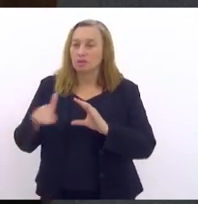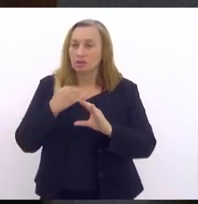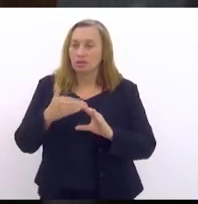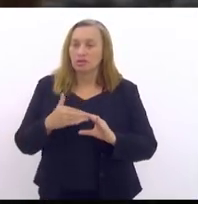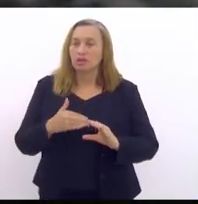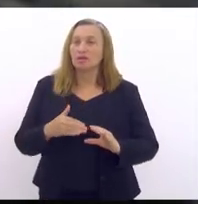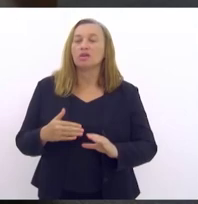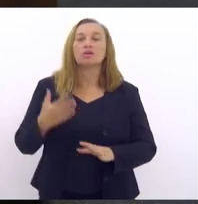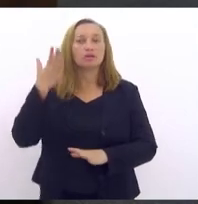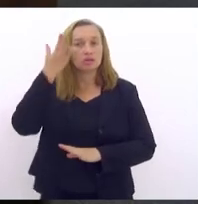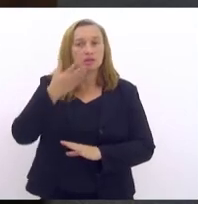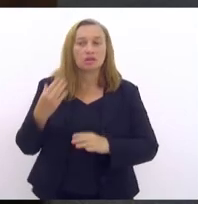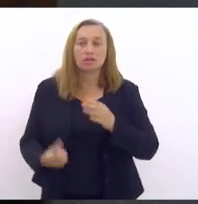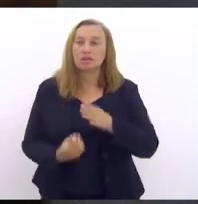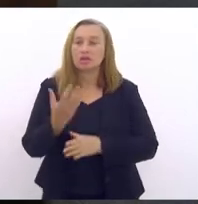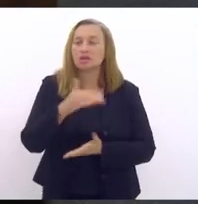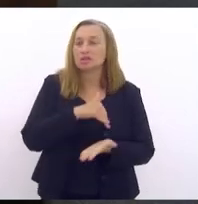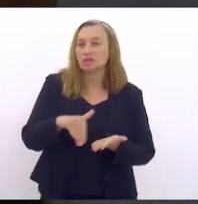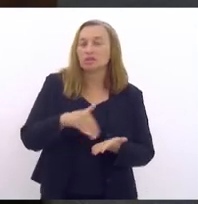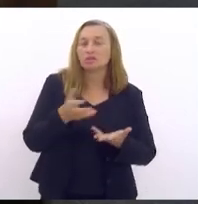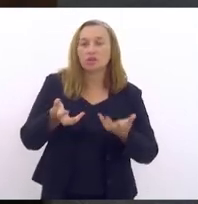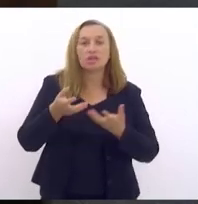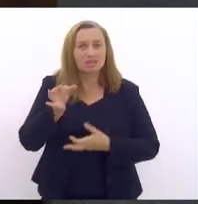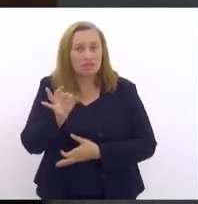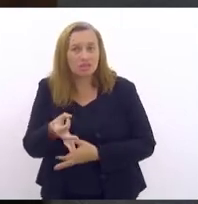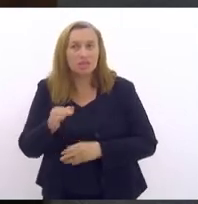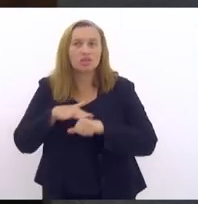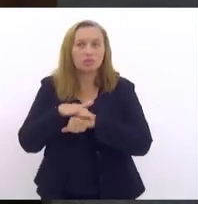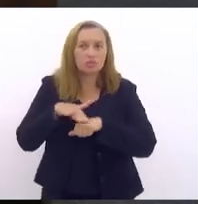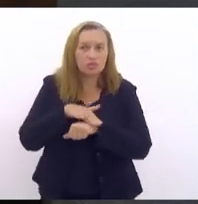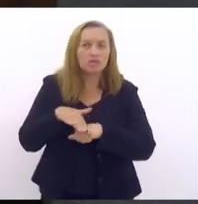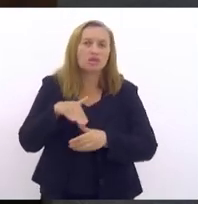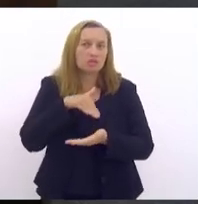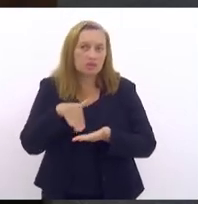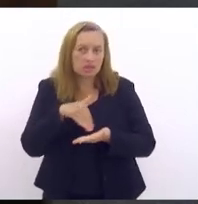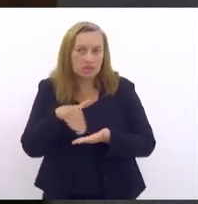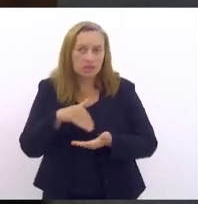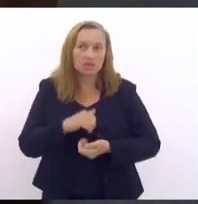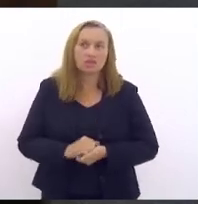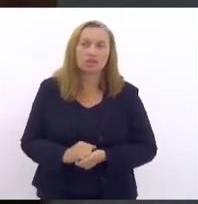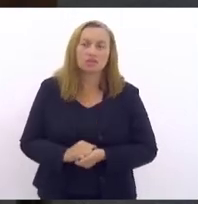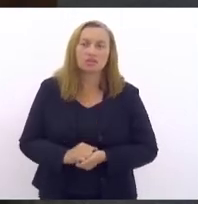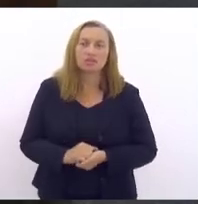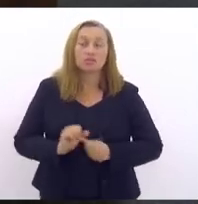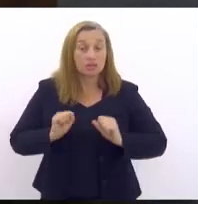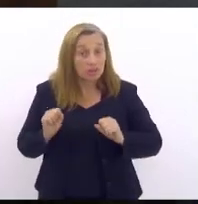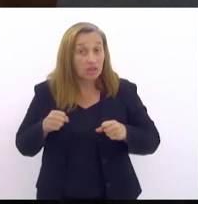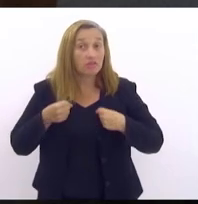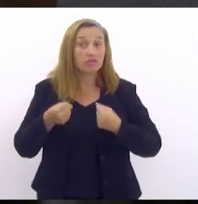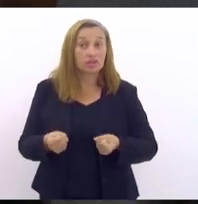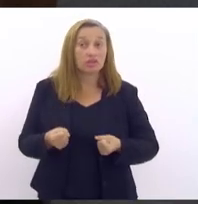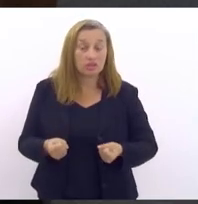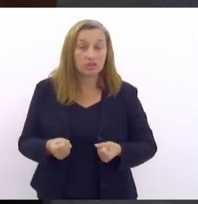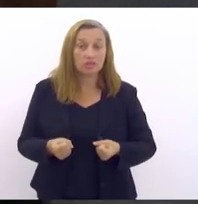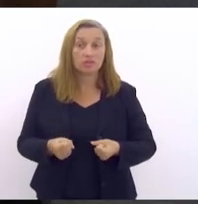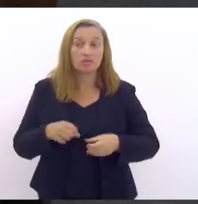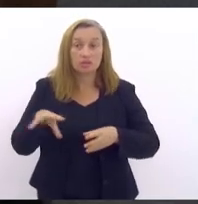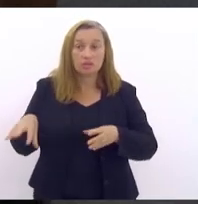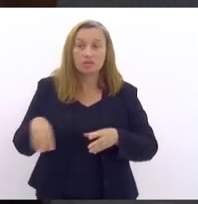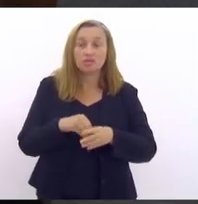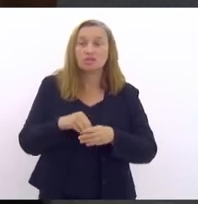criando a secretaria, eu queria, de fato, conversar com o secretário. Nós fomos grandes defensores da reintegração